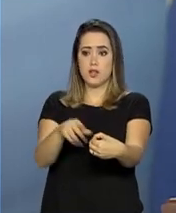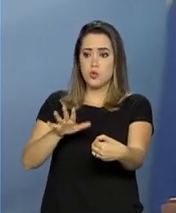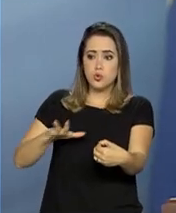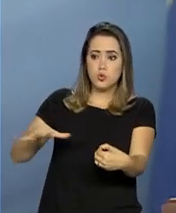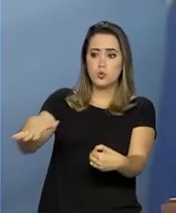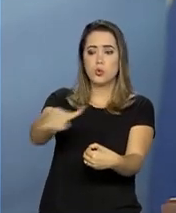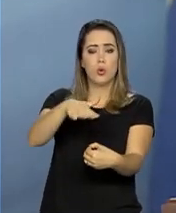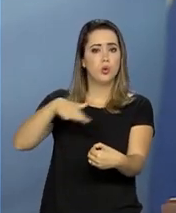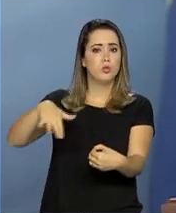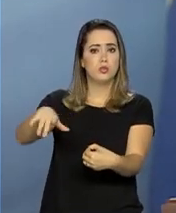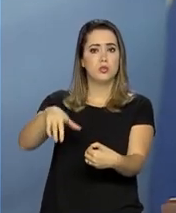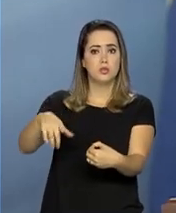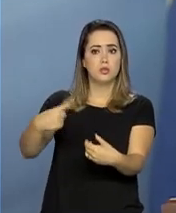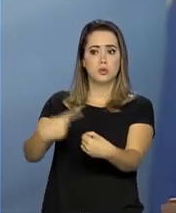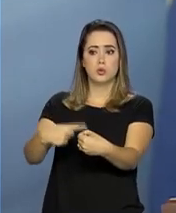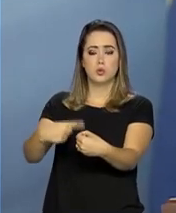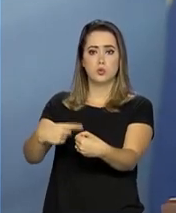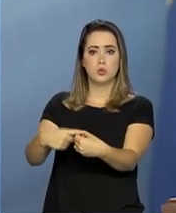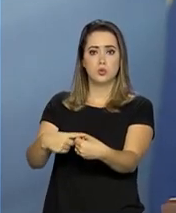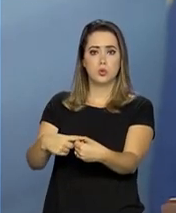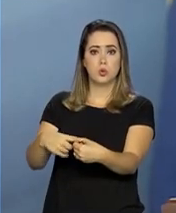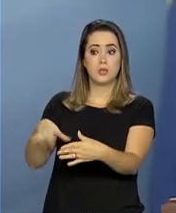inteiros situados,